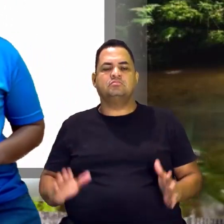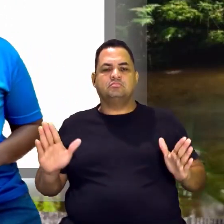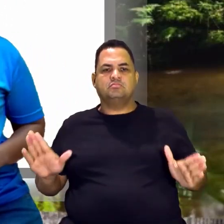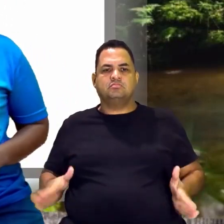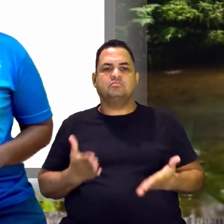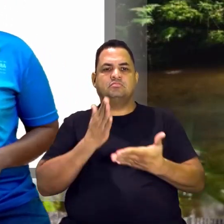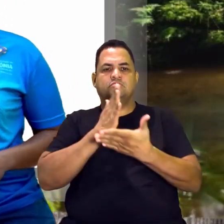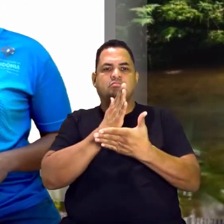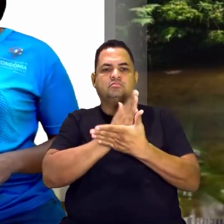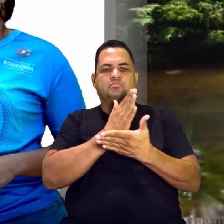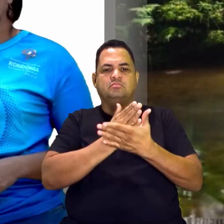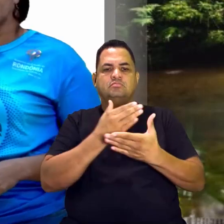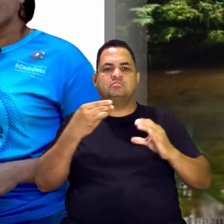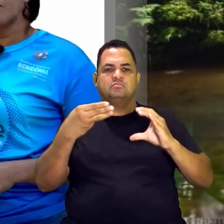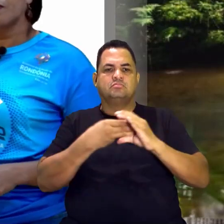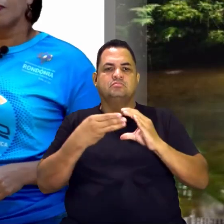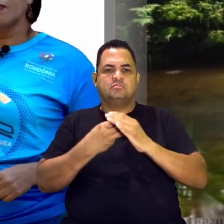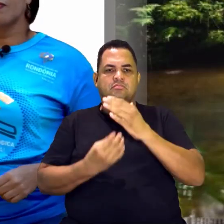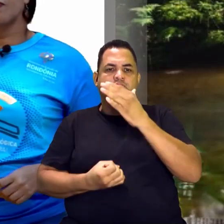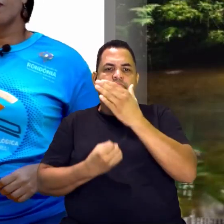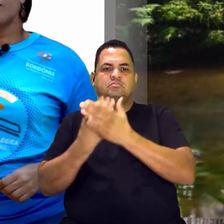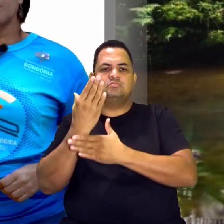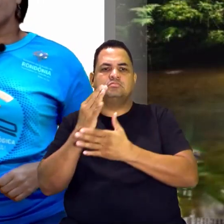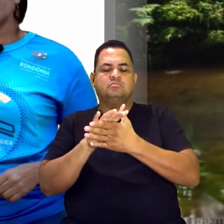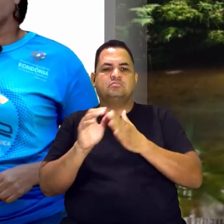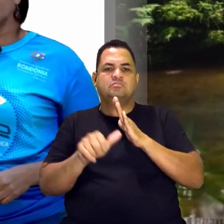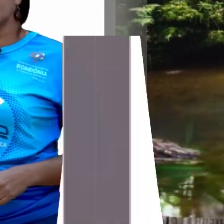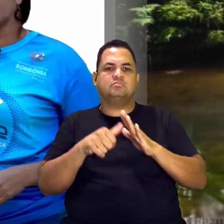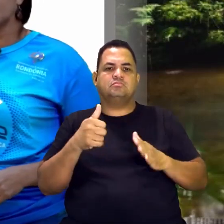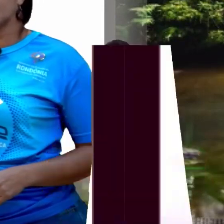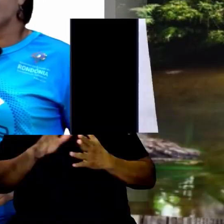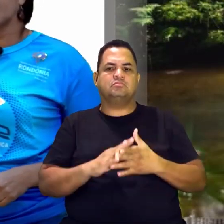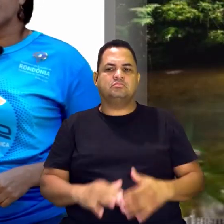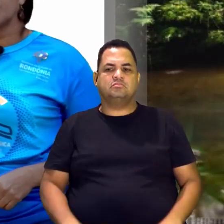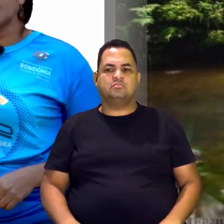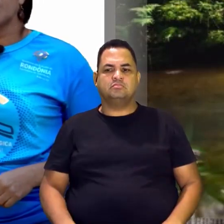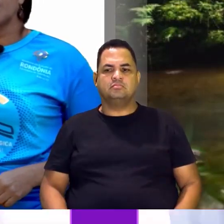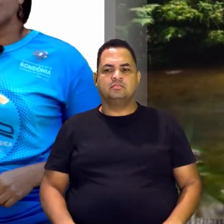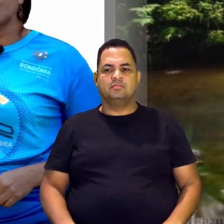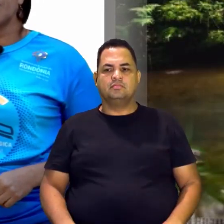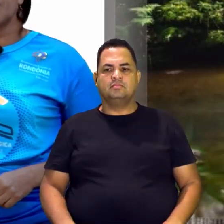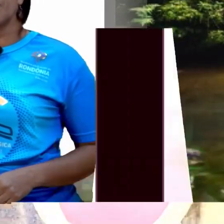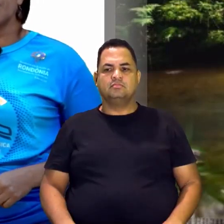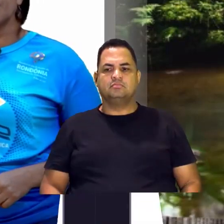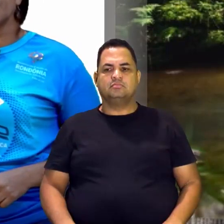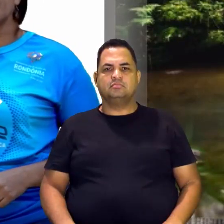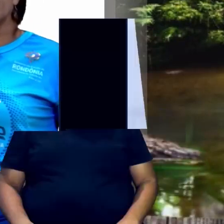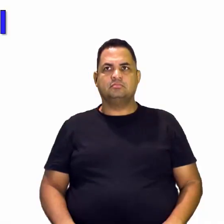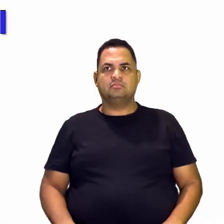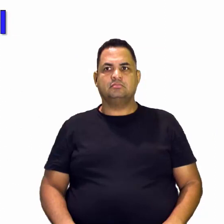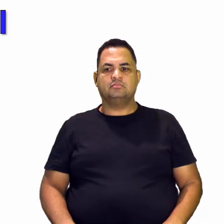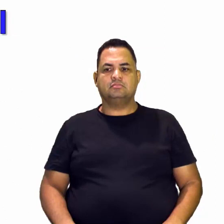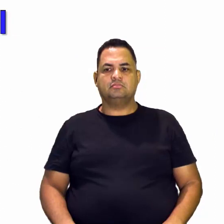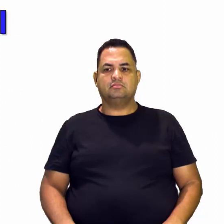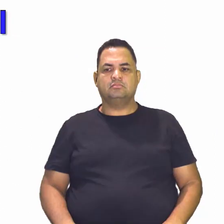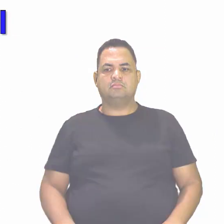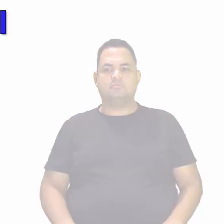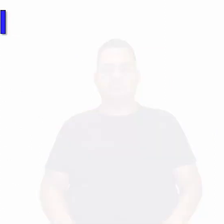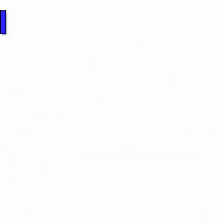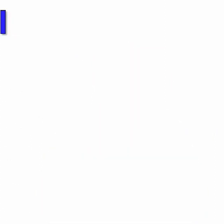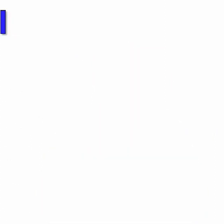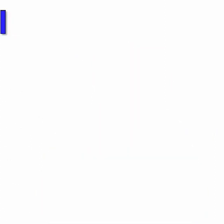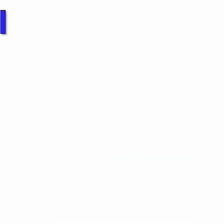promover a divisão dessas células que foram geradas na primeira. Então, joga na tela aí para a gente ver a situação aqui